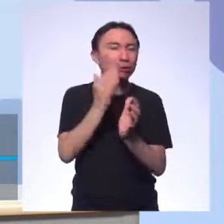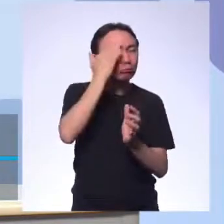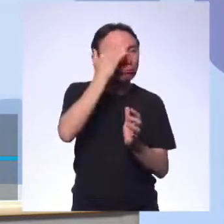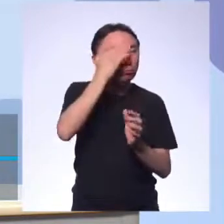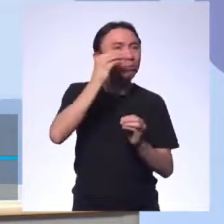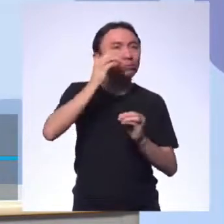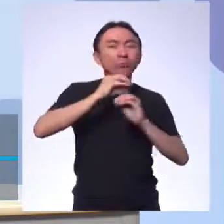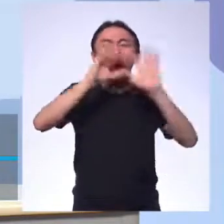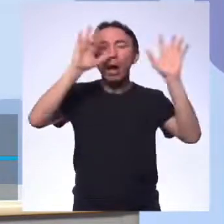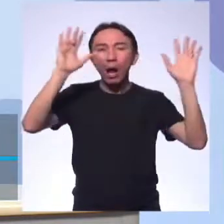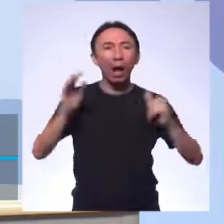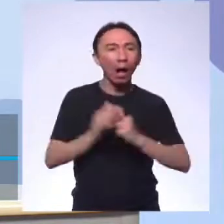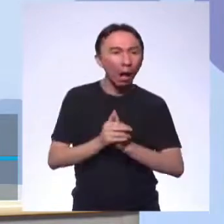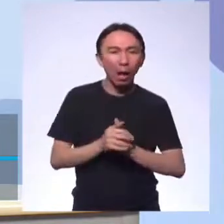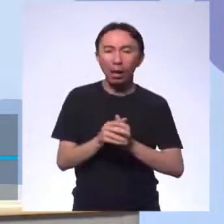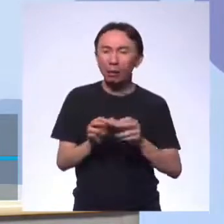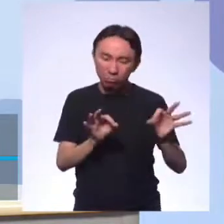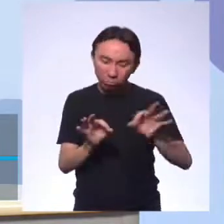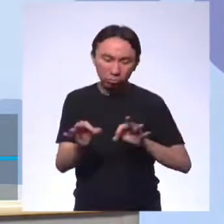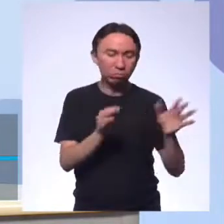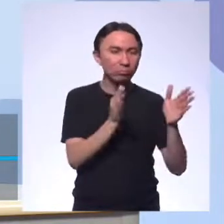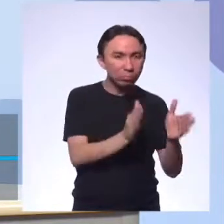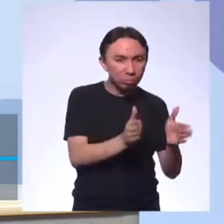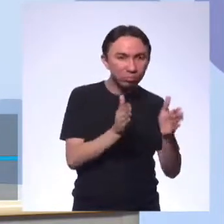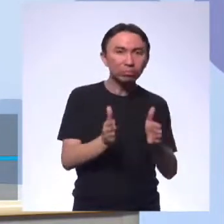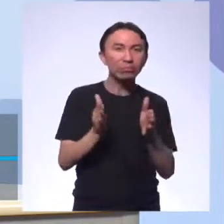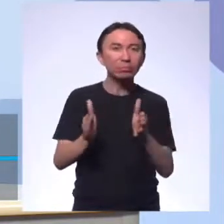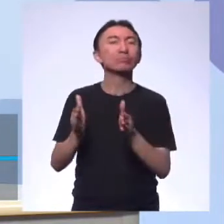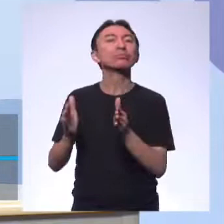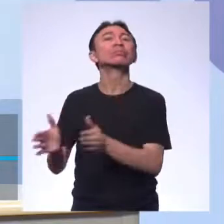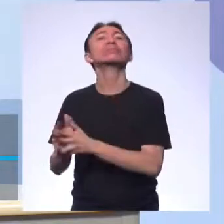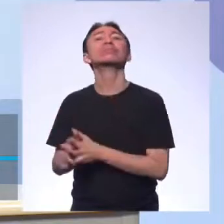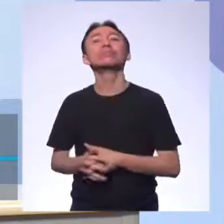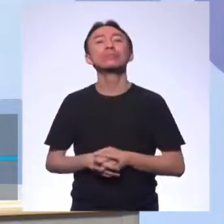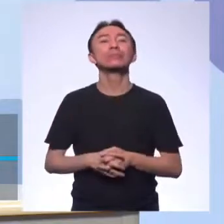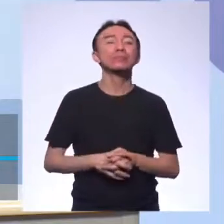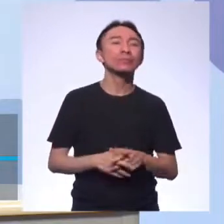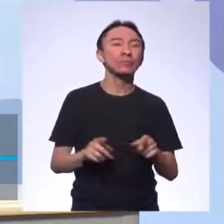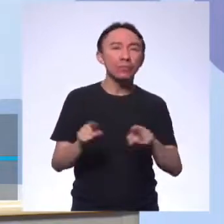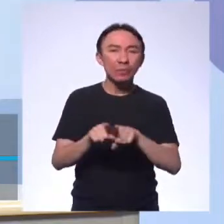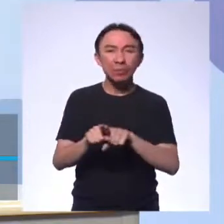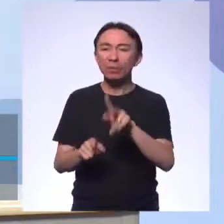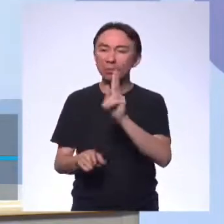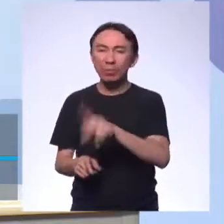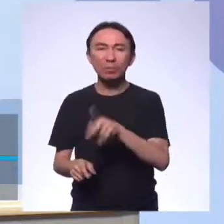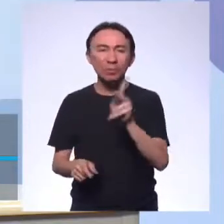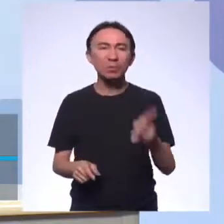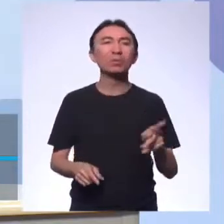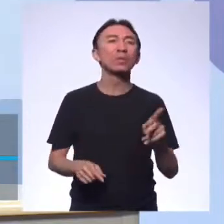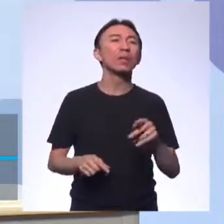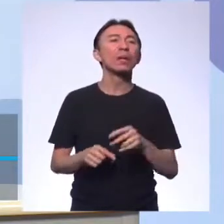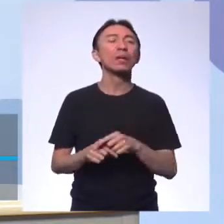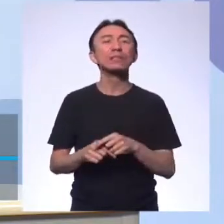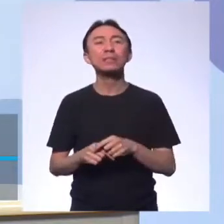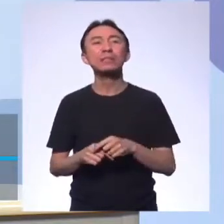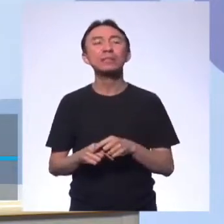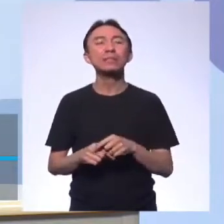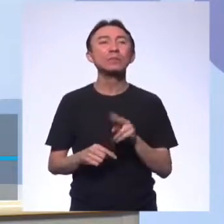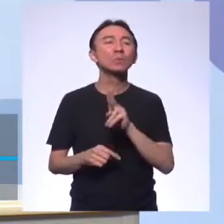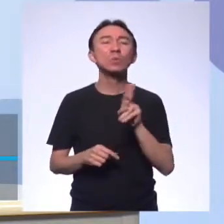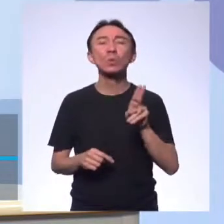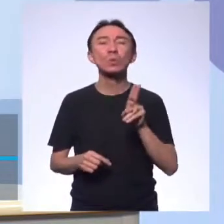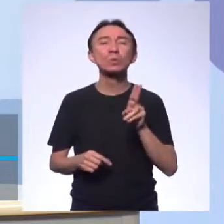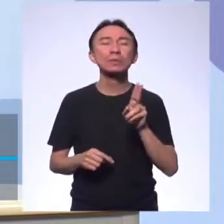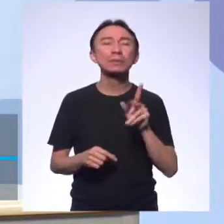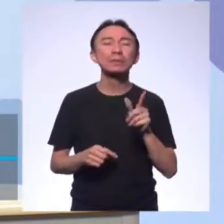para melhor organização, tá? E também colocou aqui, a professora, achei legal dela aqui, deixa eu ver se eu acho